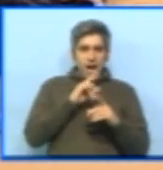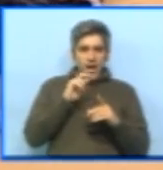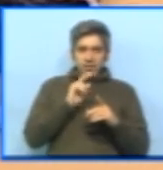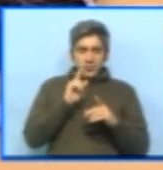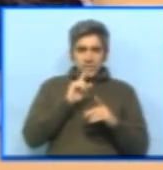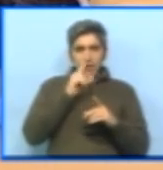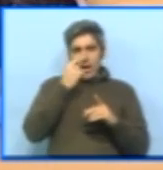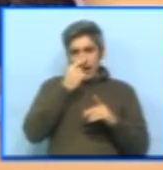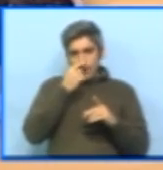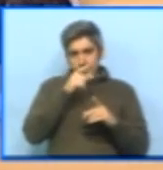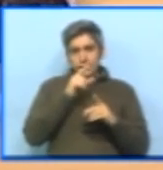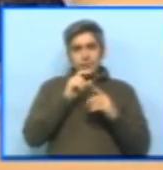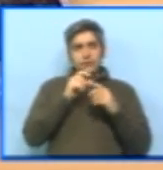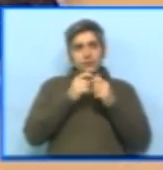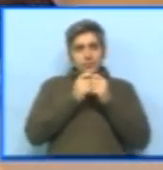pescoço